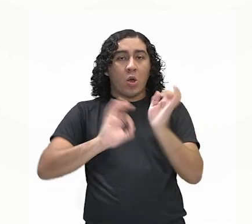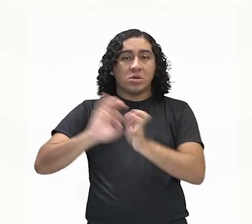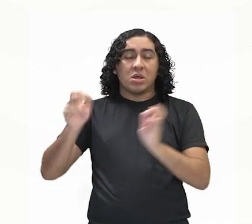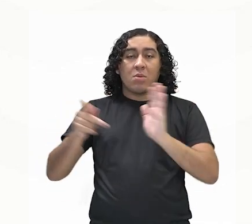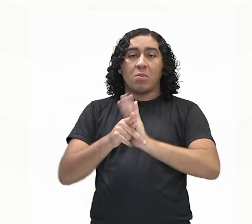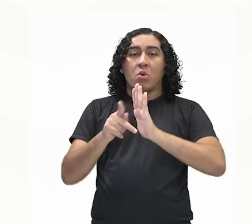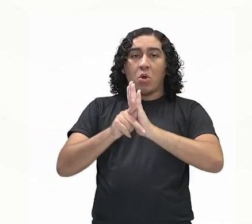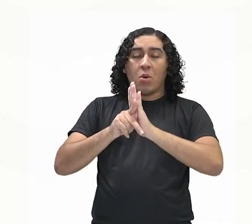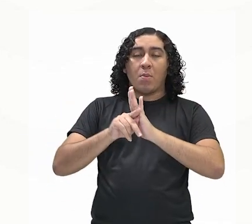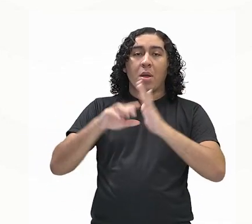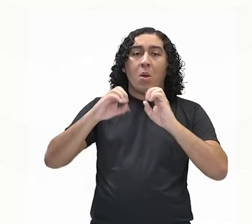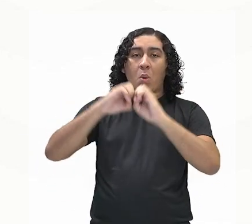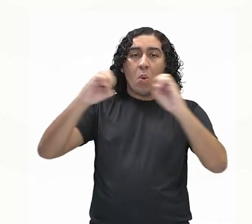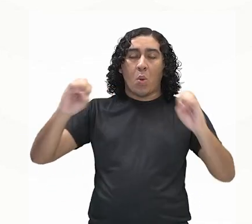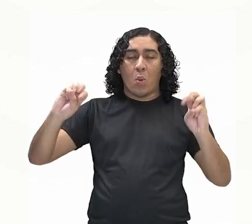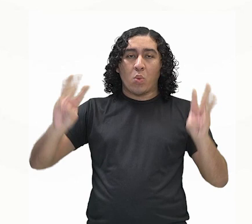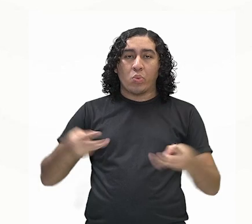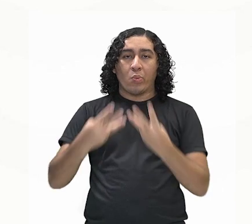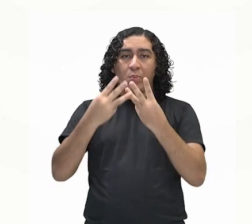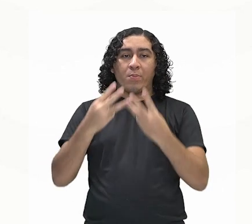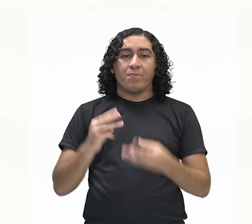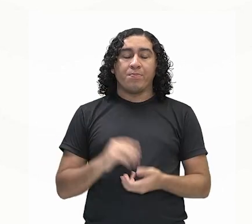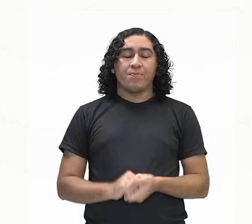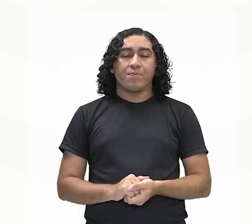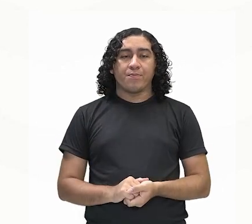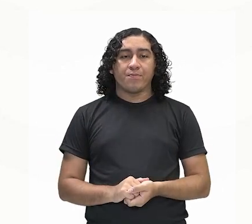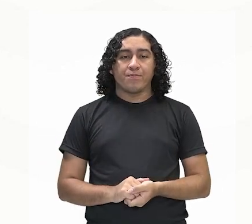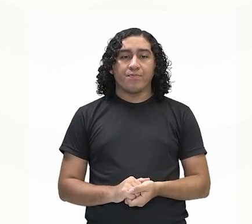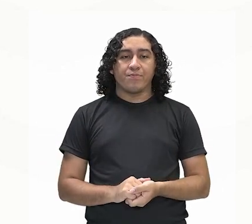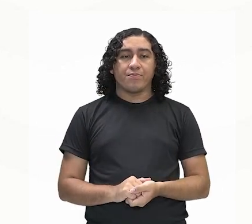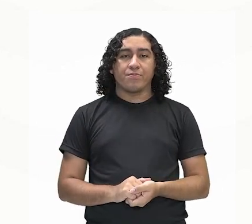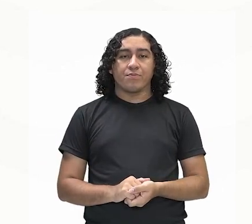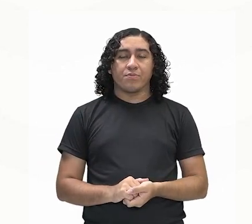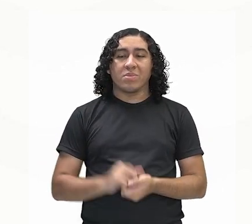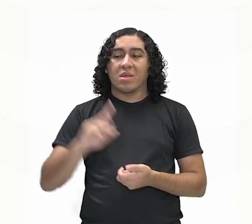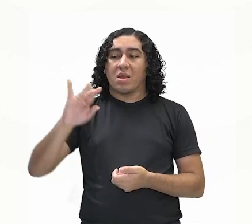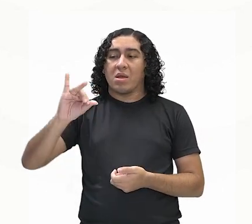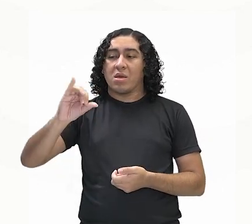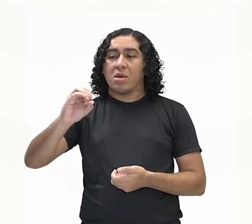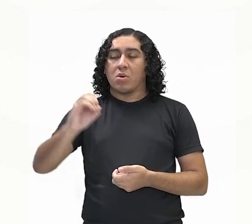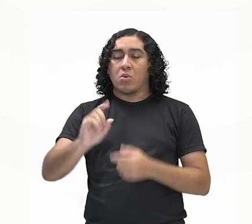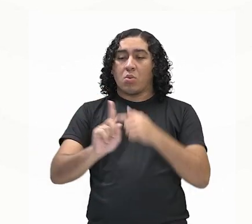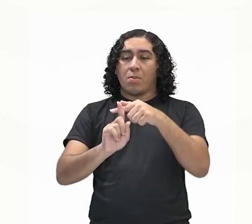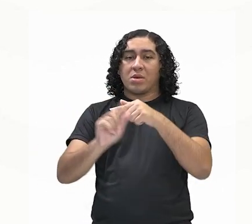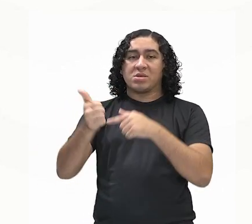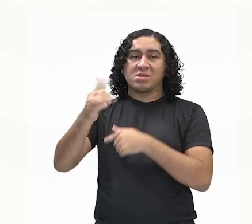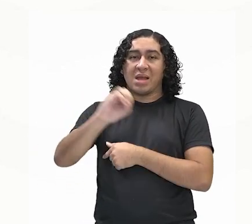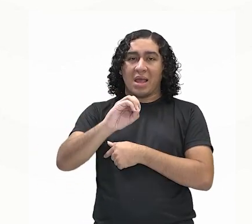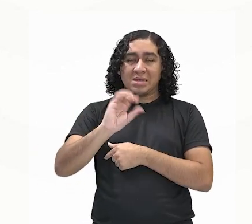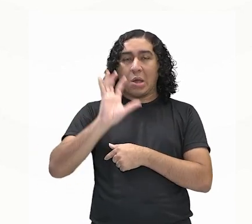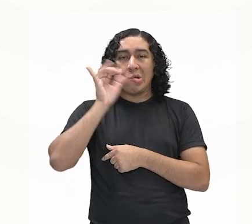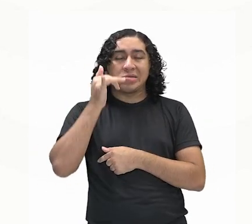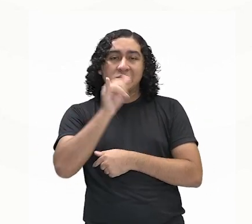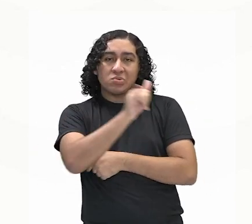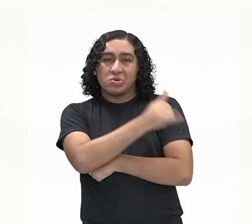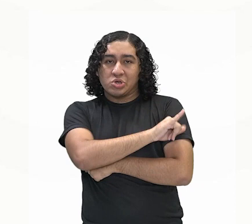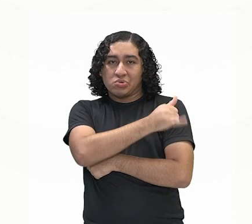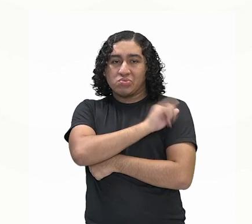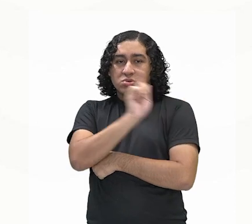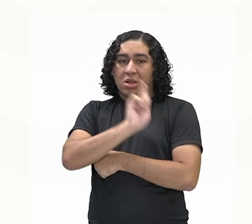Rio+10, tá? Ela não aconteceu na cidade do Rio de Janeiro, aconteceu em Joanesburgo, na África do Sul.